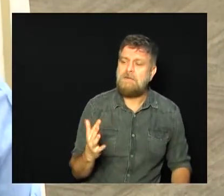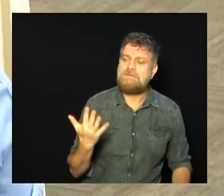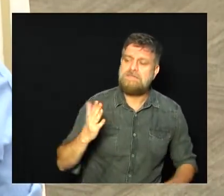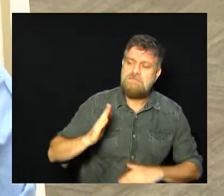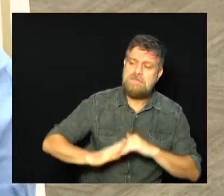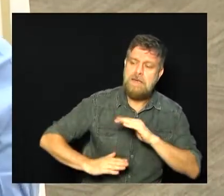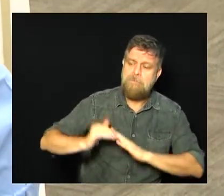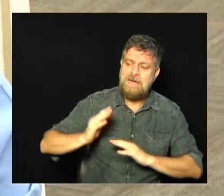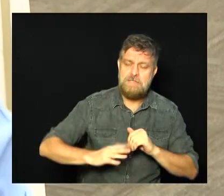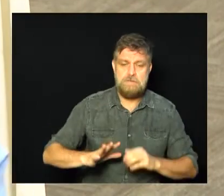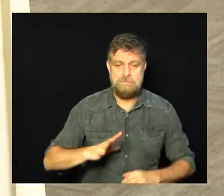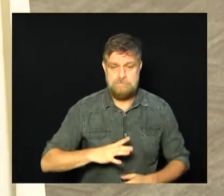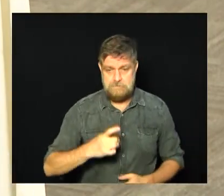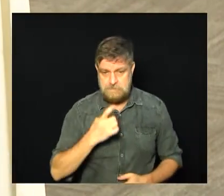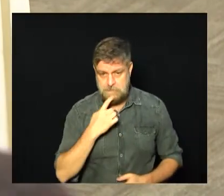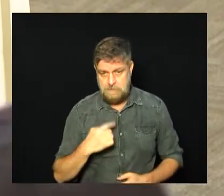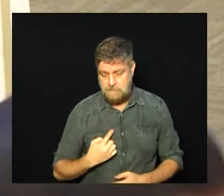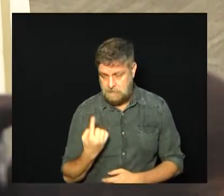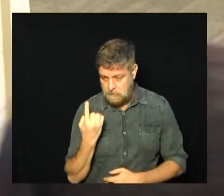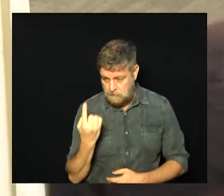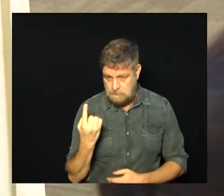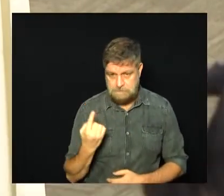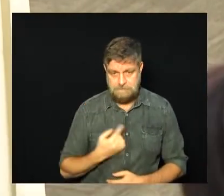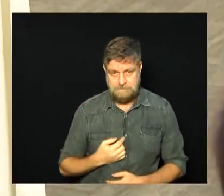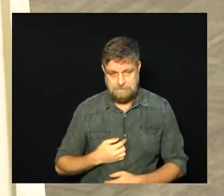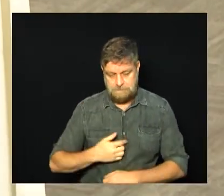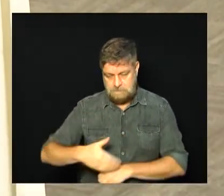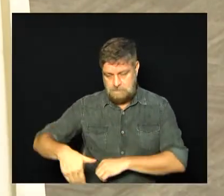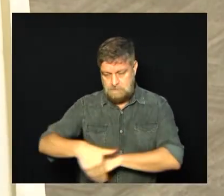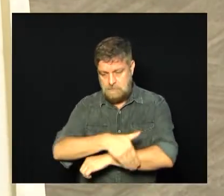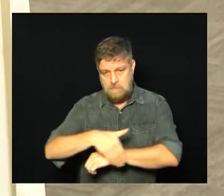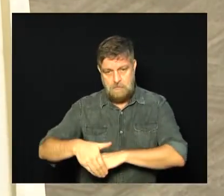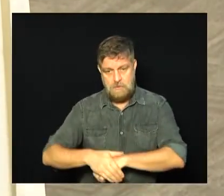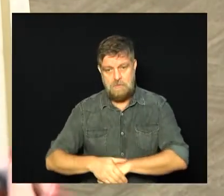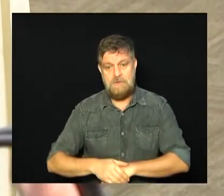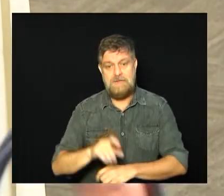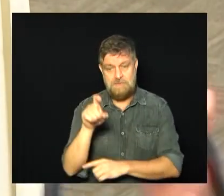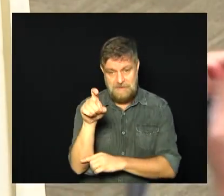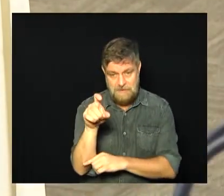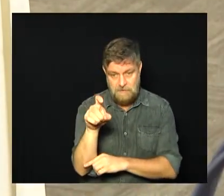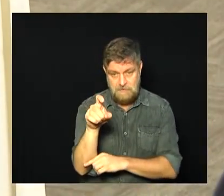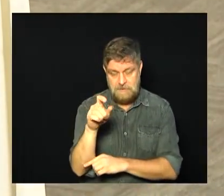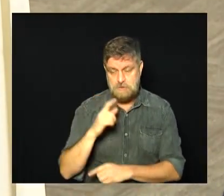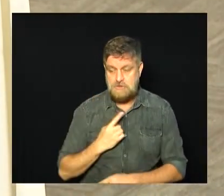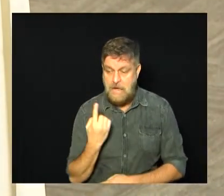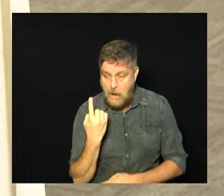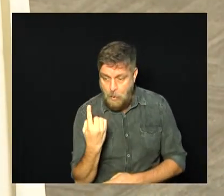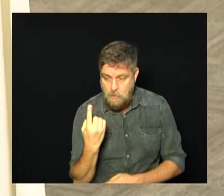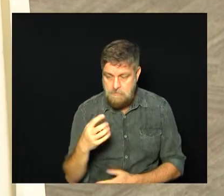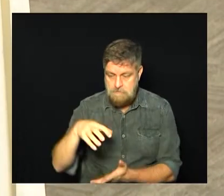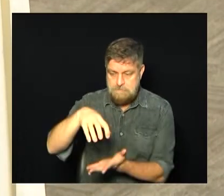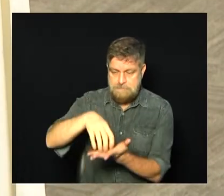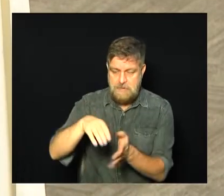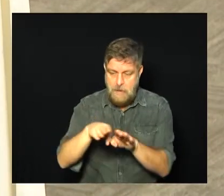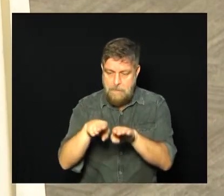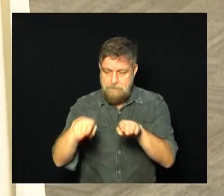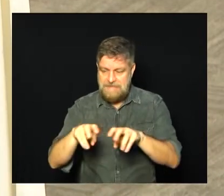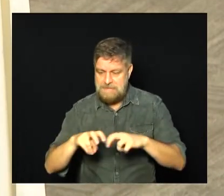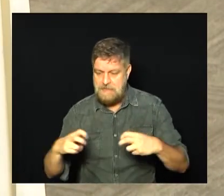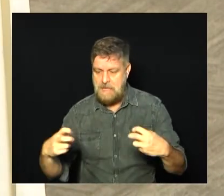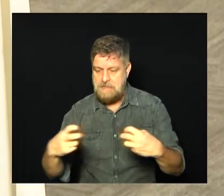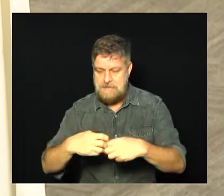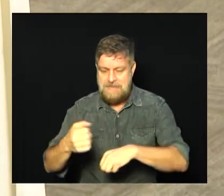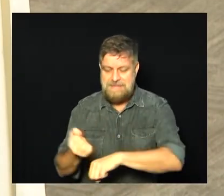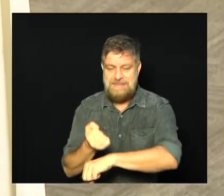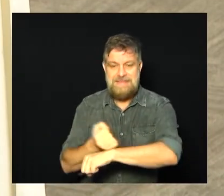em Campinas havia apenas um, né, na Coronel Quirino, no Cambuí. Como que está essa situação?